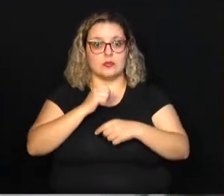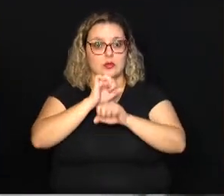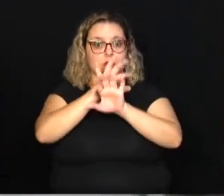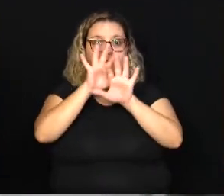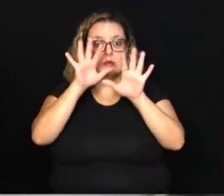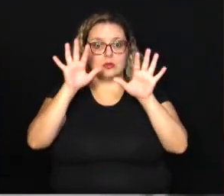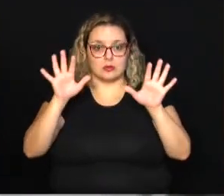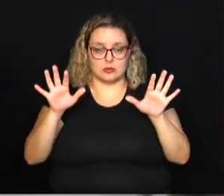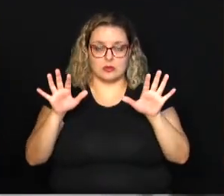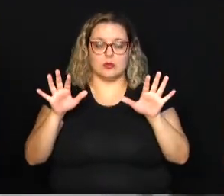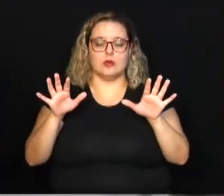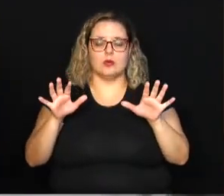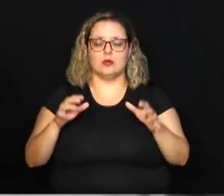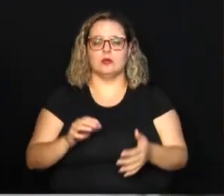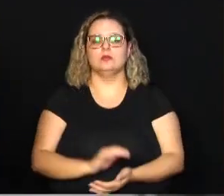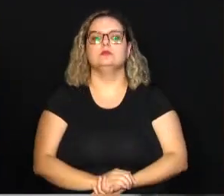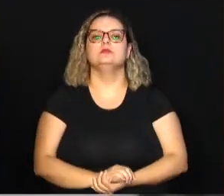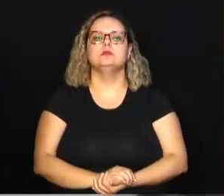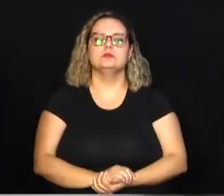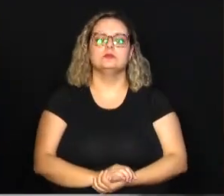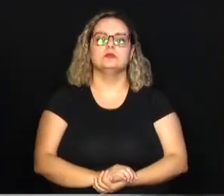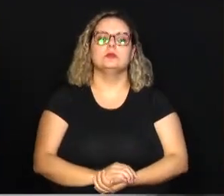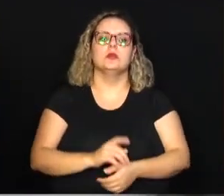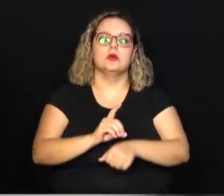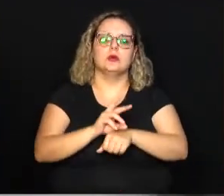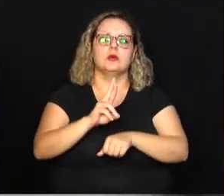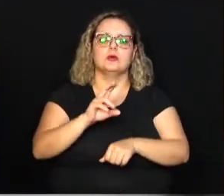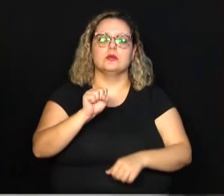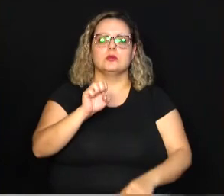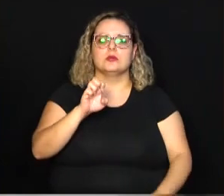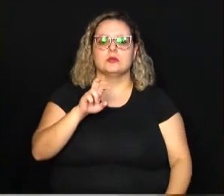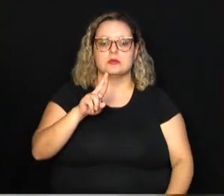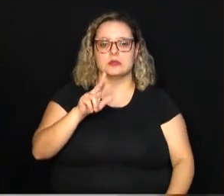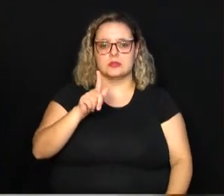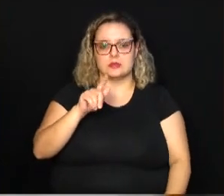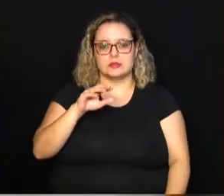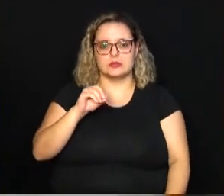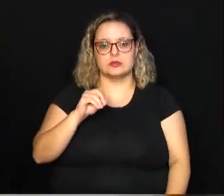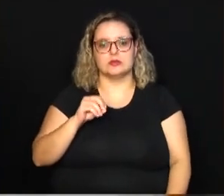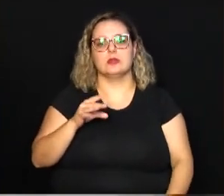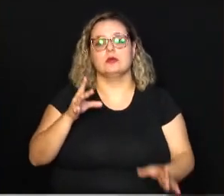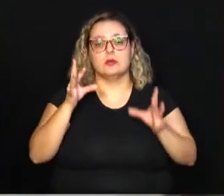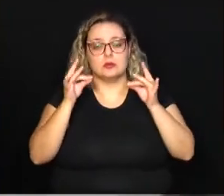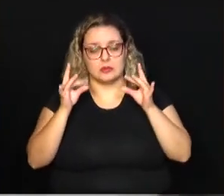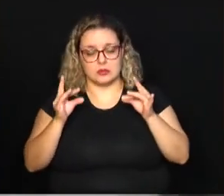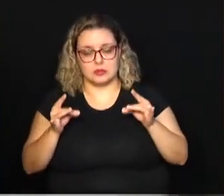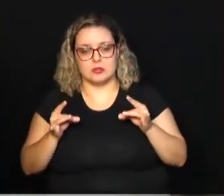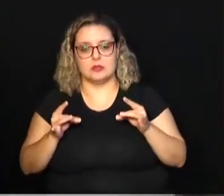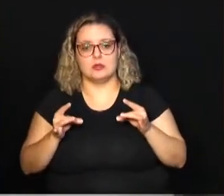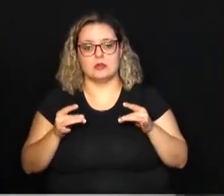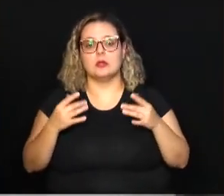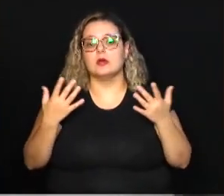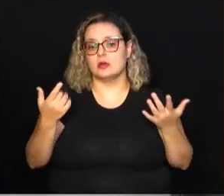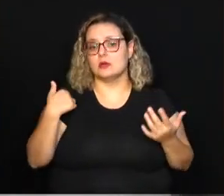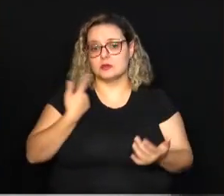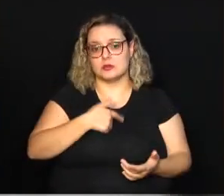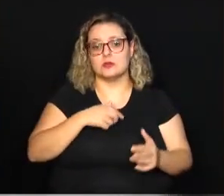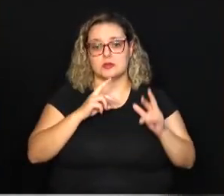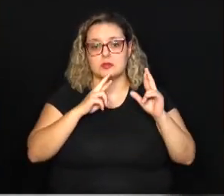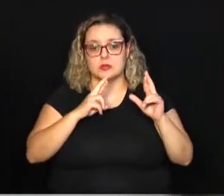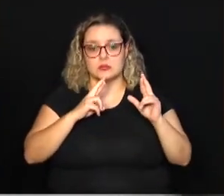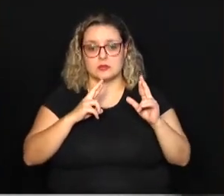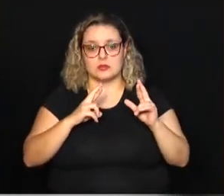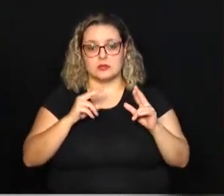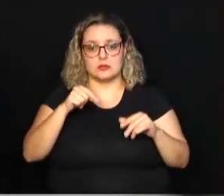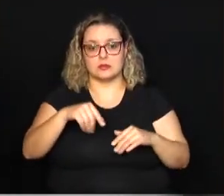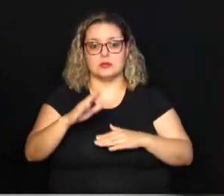transparente, com clareza, que o Dr. Sérgio trata essas questões aqui abordadas, que é isso que a gente espera, não é? Na